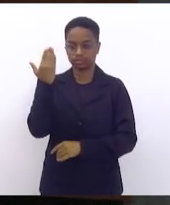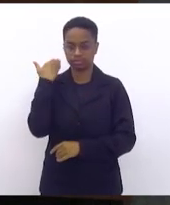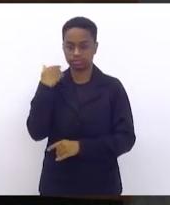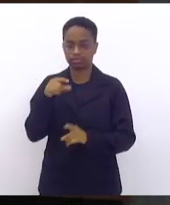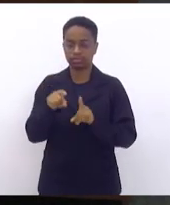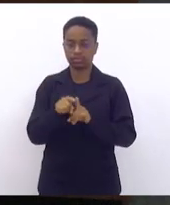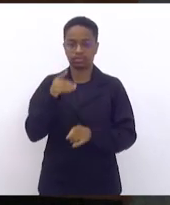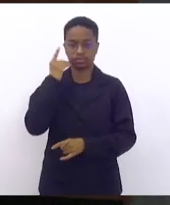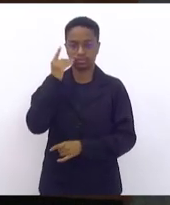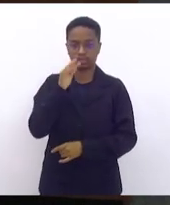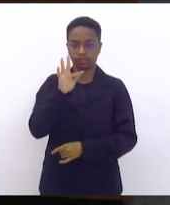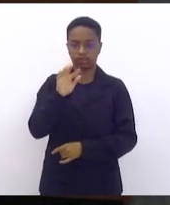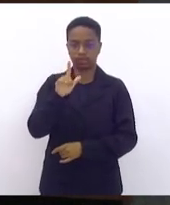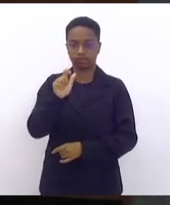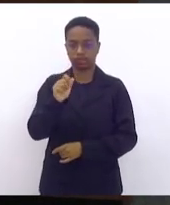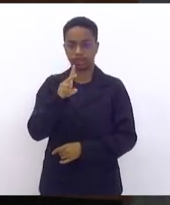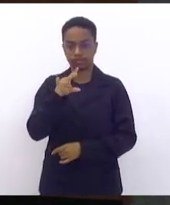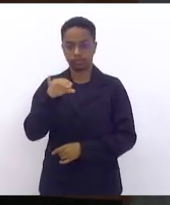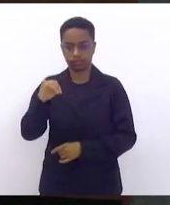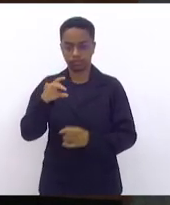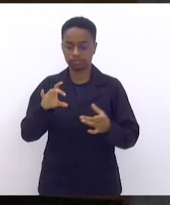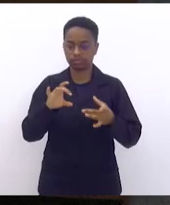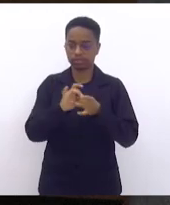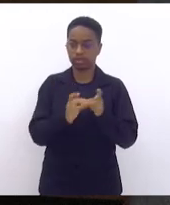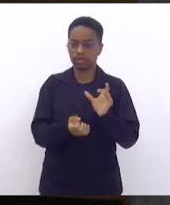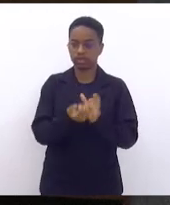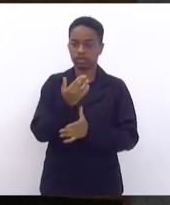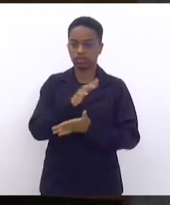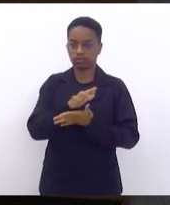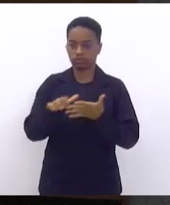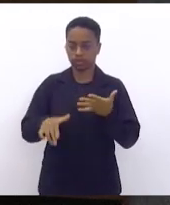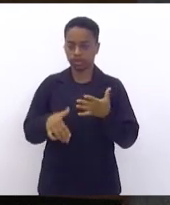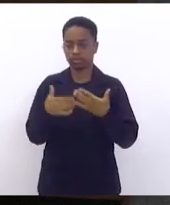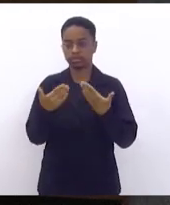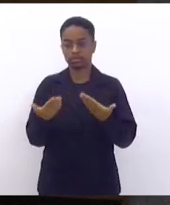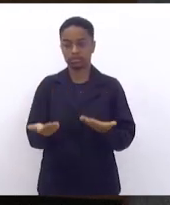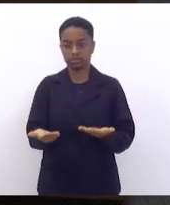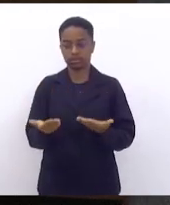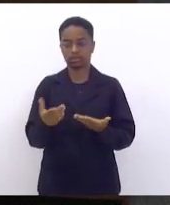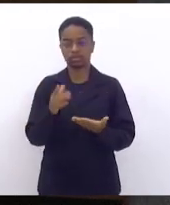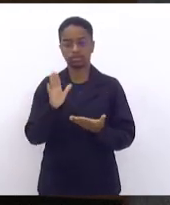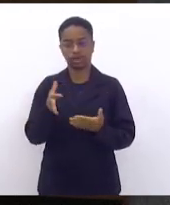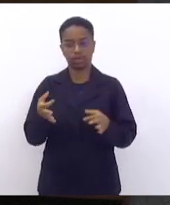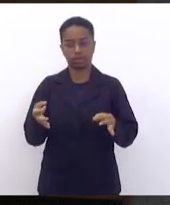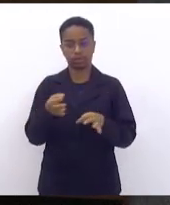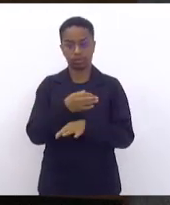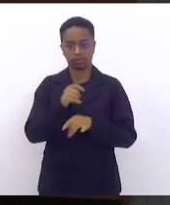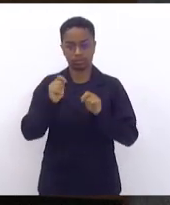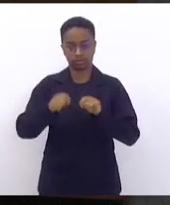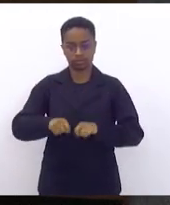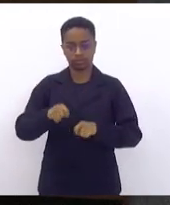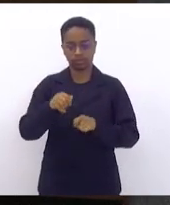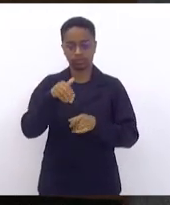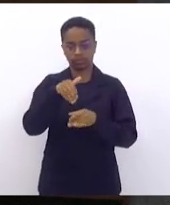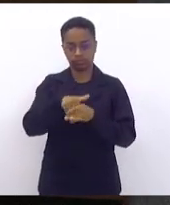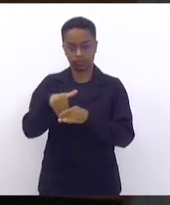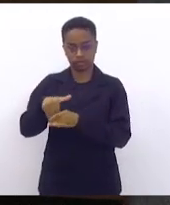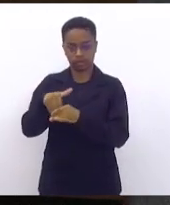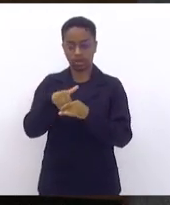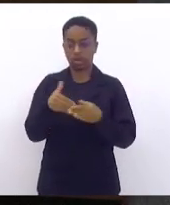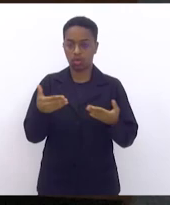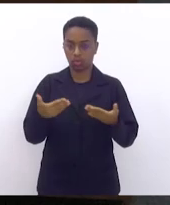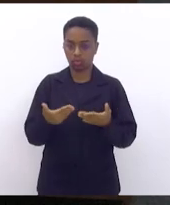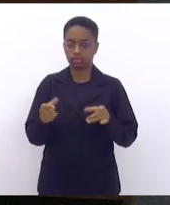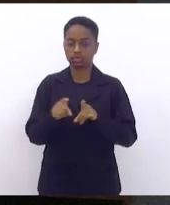Flávio Serafini incorporou várias. Então, ele está pronto para ser votado. Ele recebeu hoje